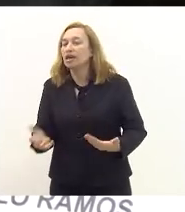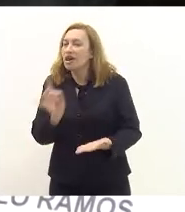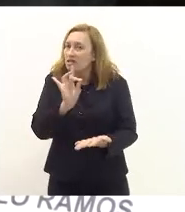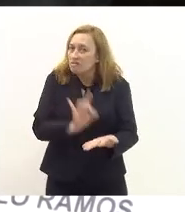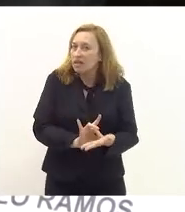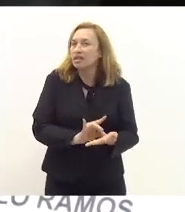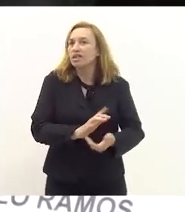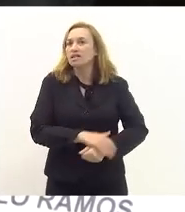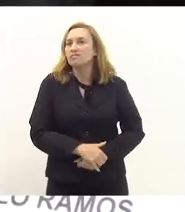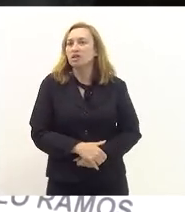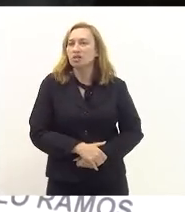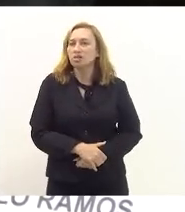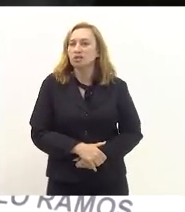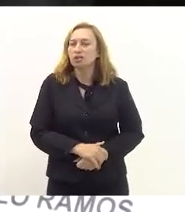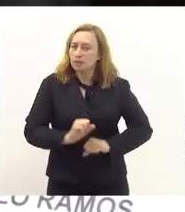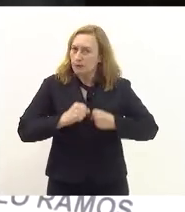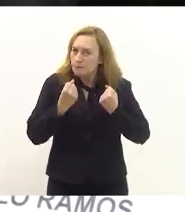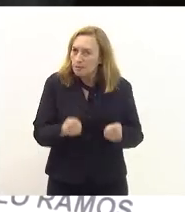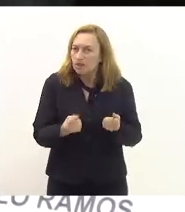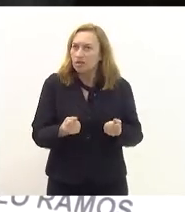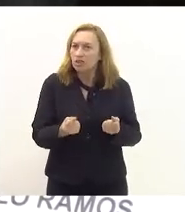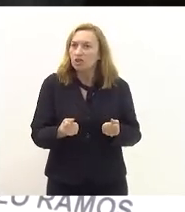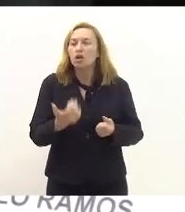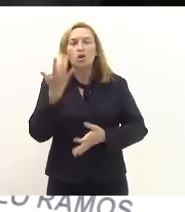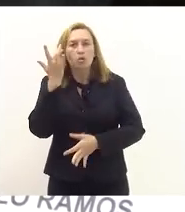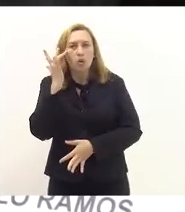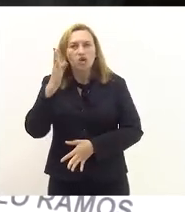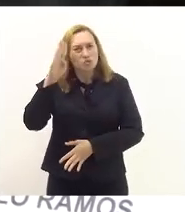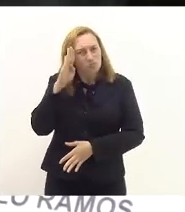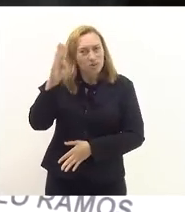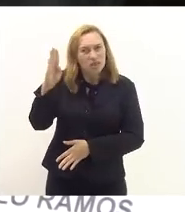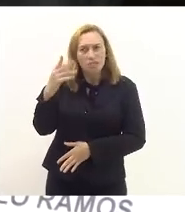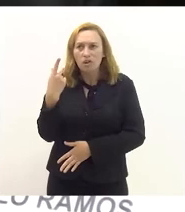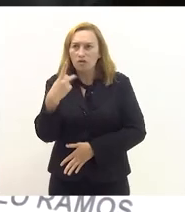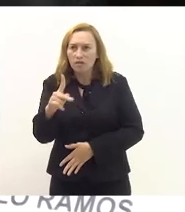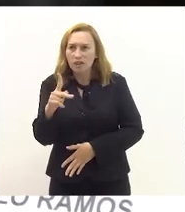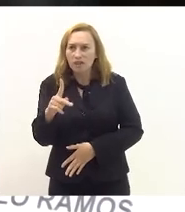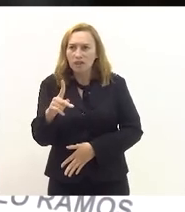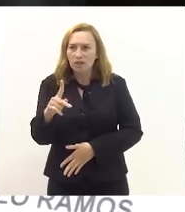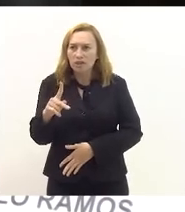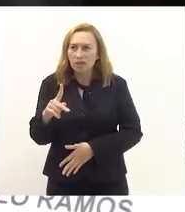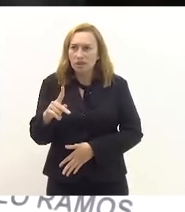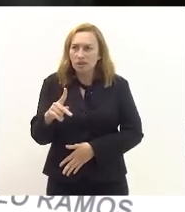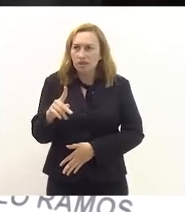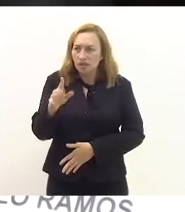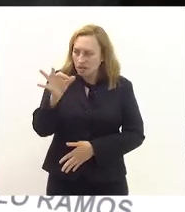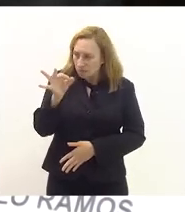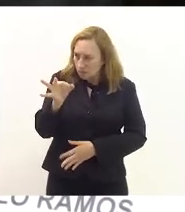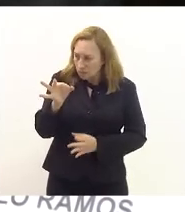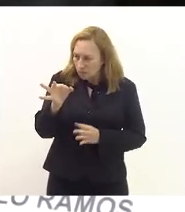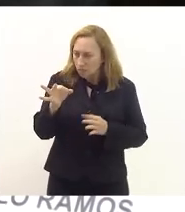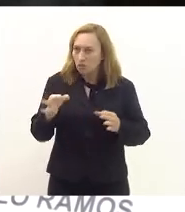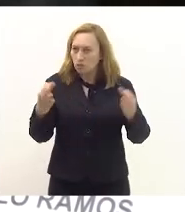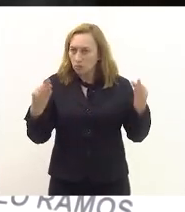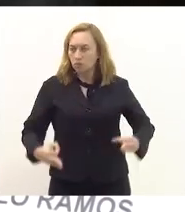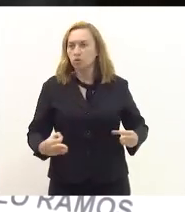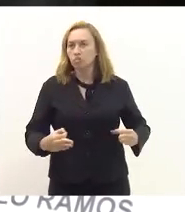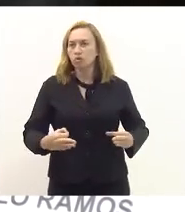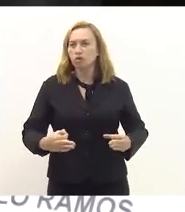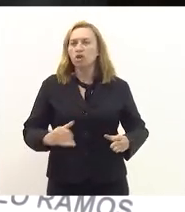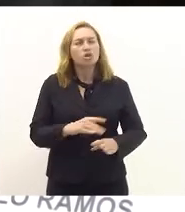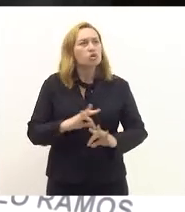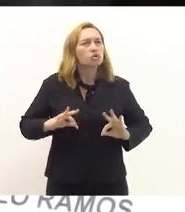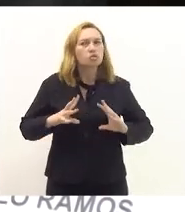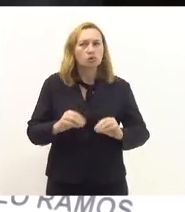realmente... defendia, eu acho que o principal deles era a coerência. O Brizola, durante